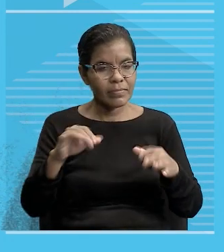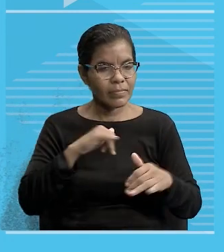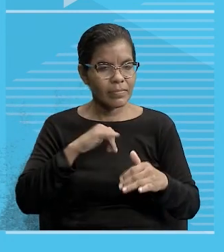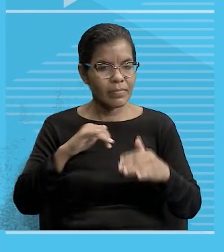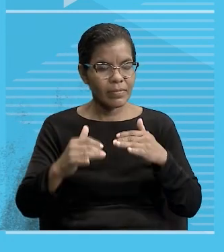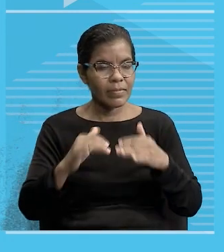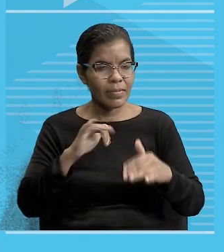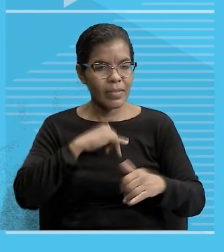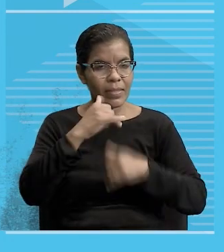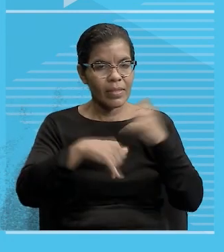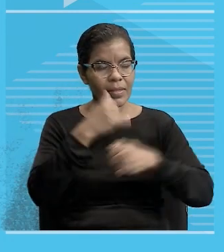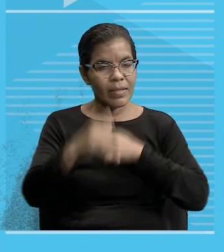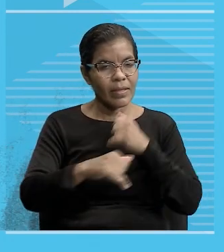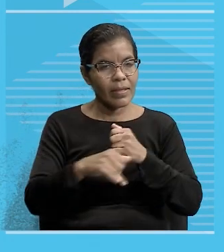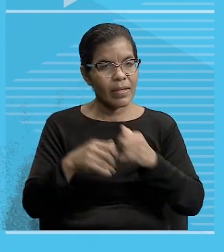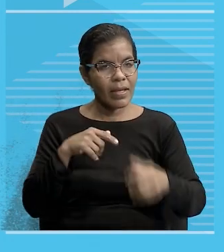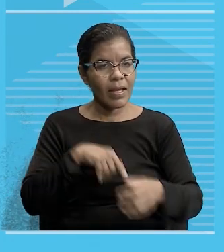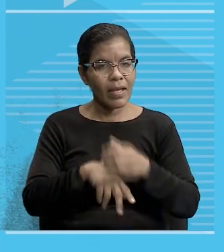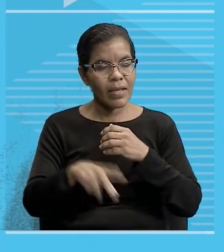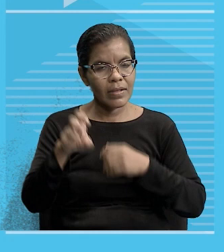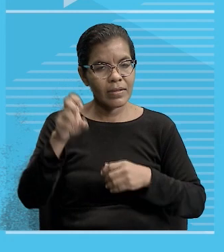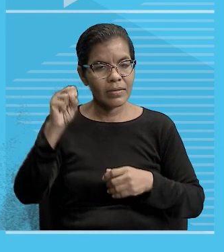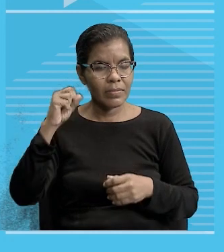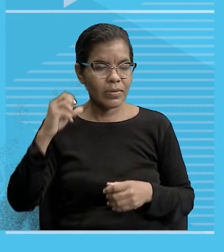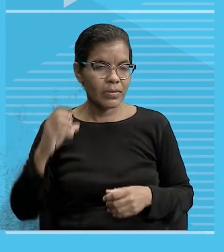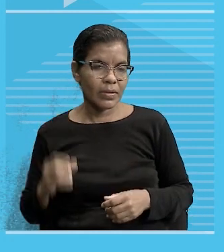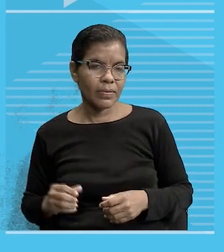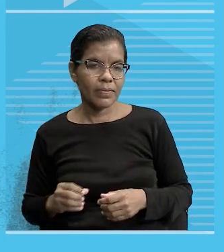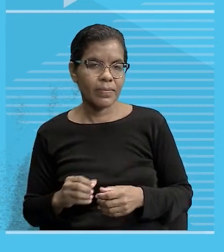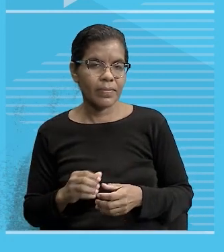aí entra o 5.0